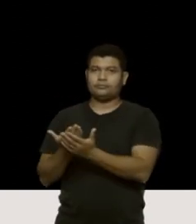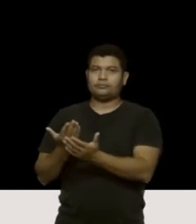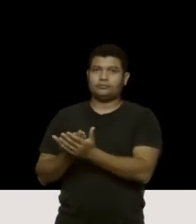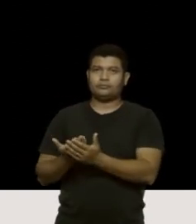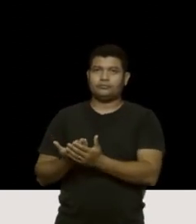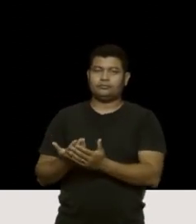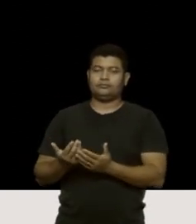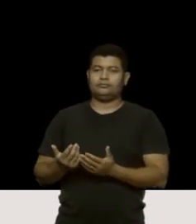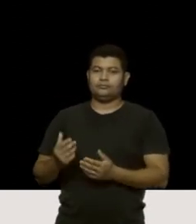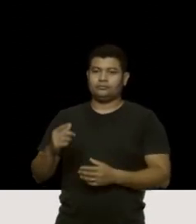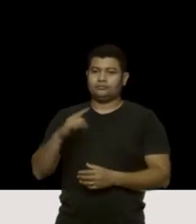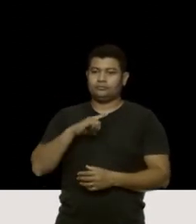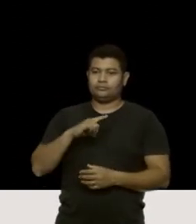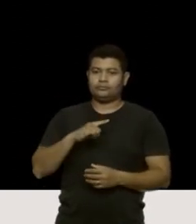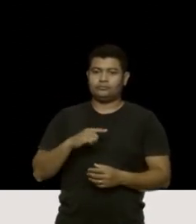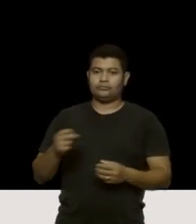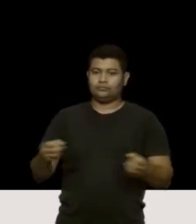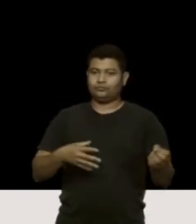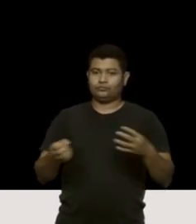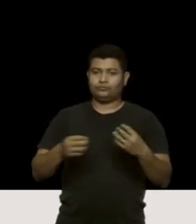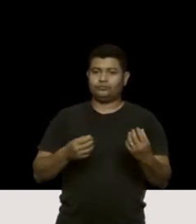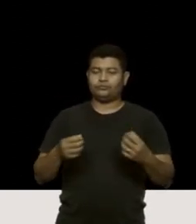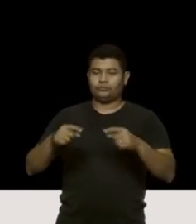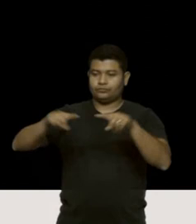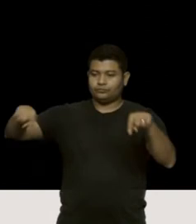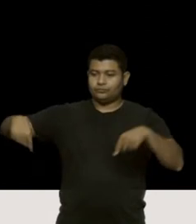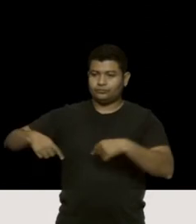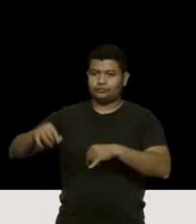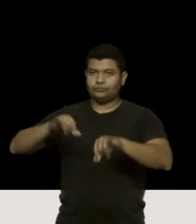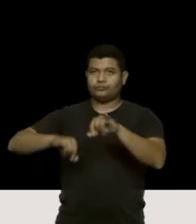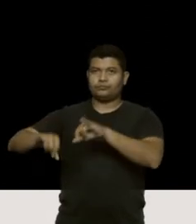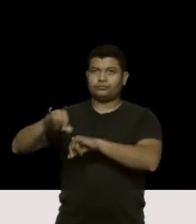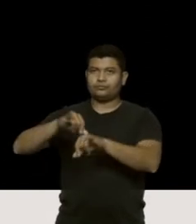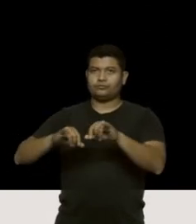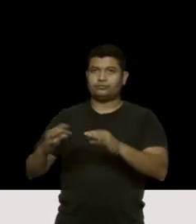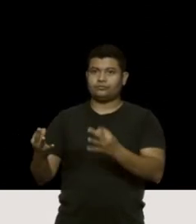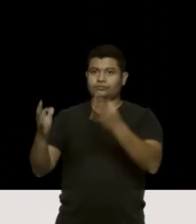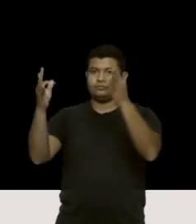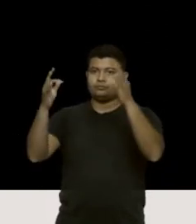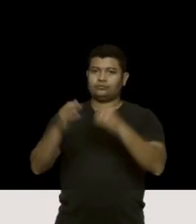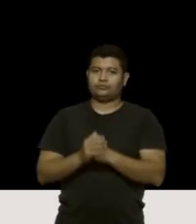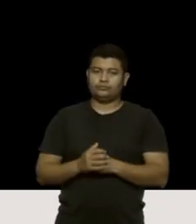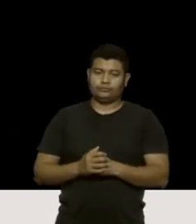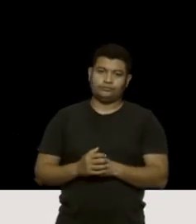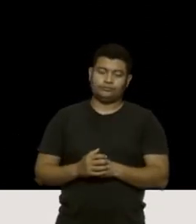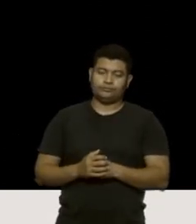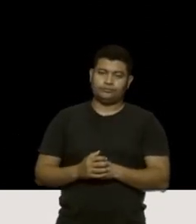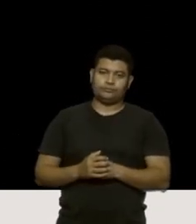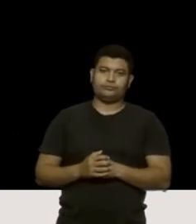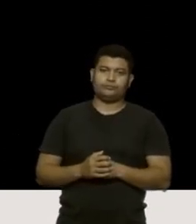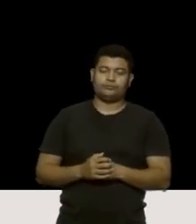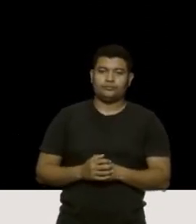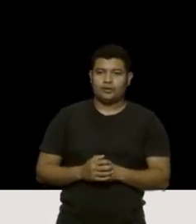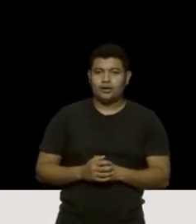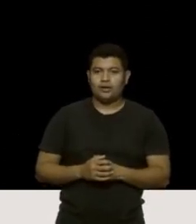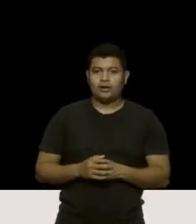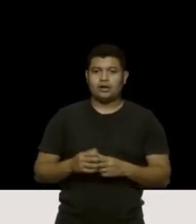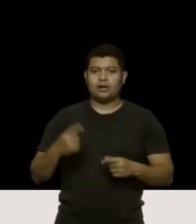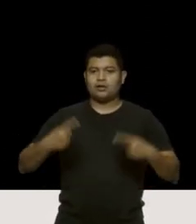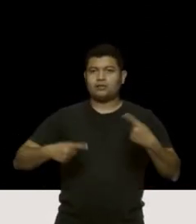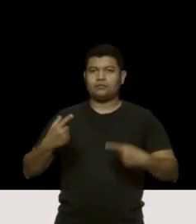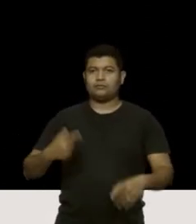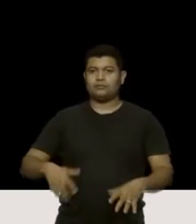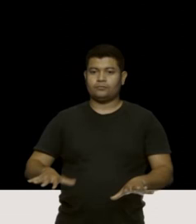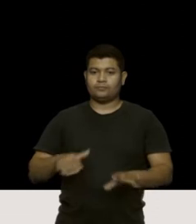escolas que receberam os novos laboratórios de tecnologia. Em discussão, em